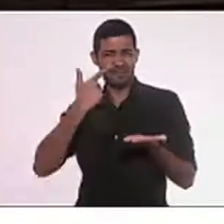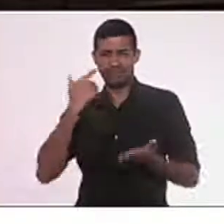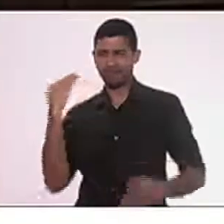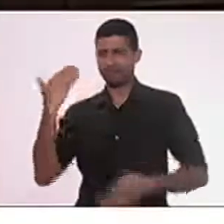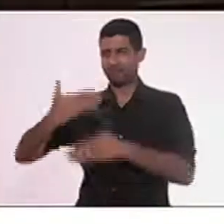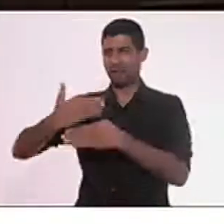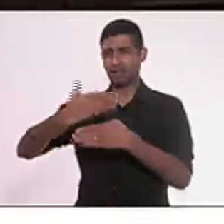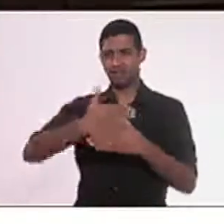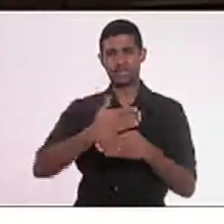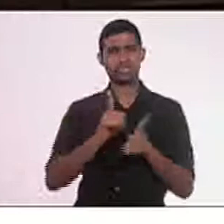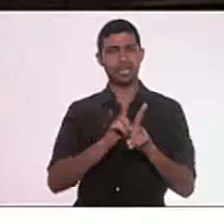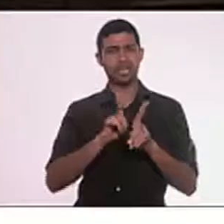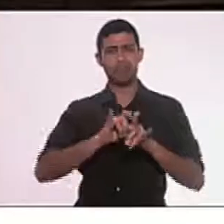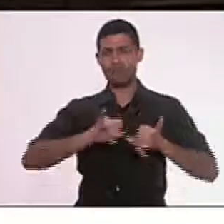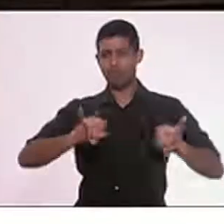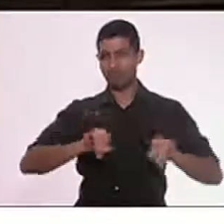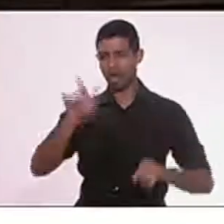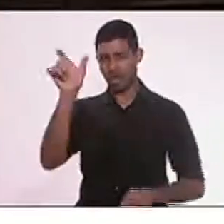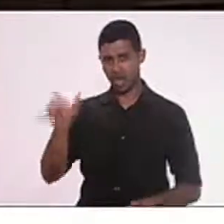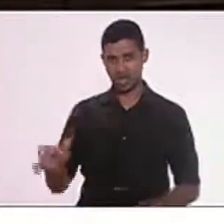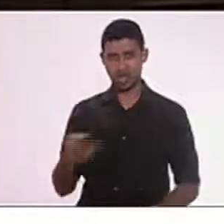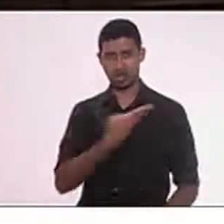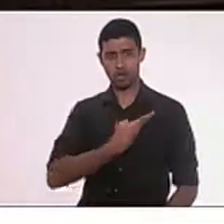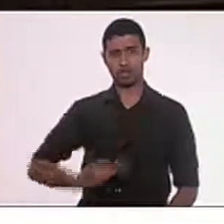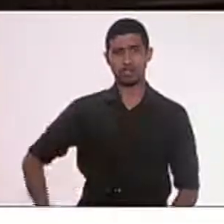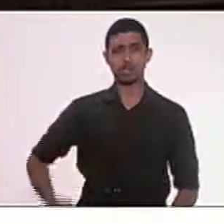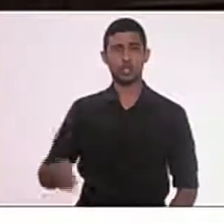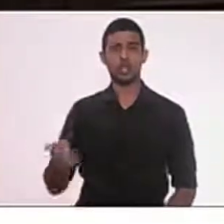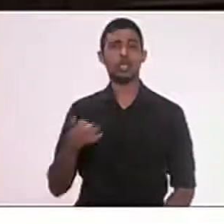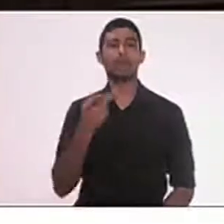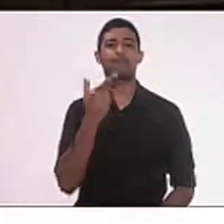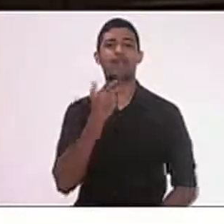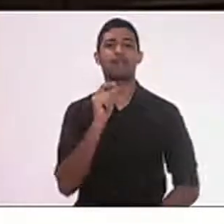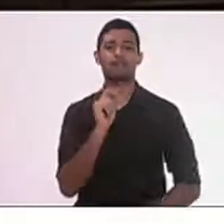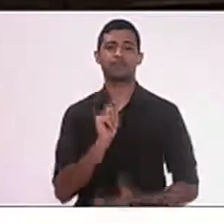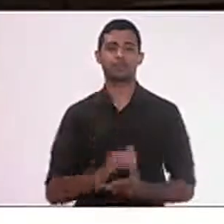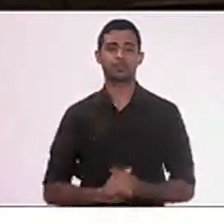intervenções e menções do hoje governador, estabelecendo